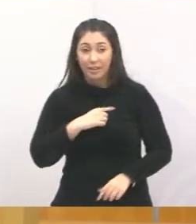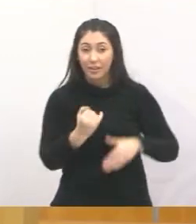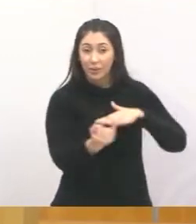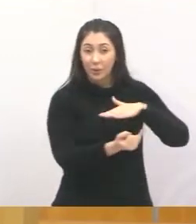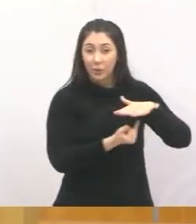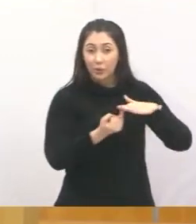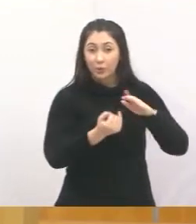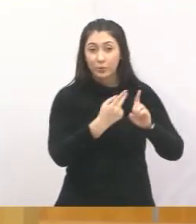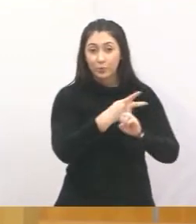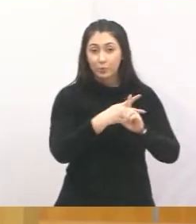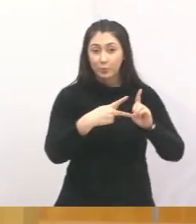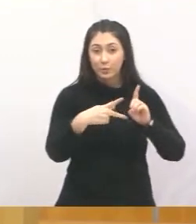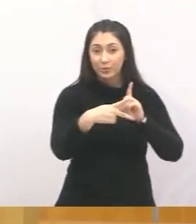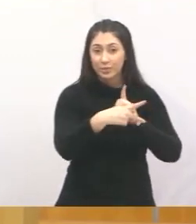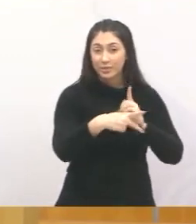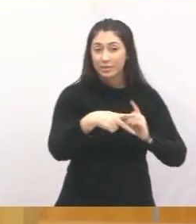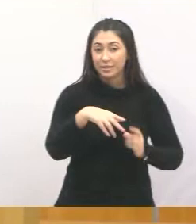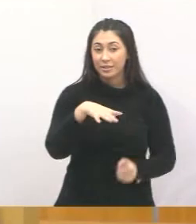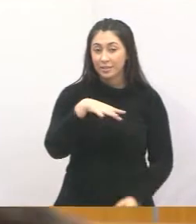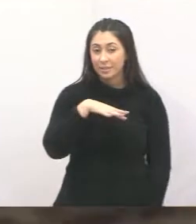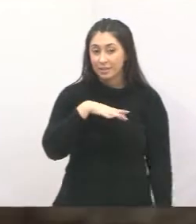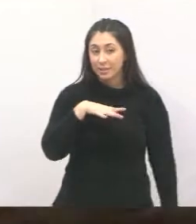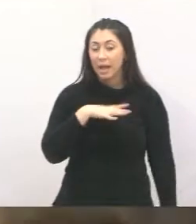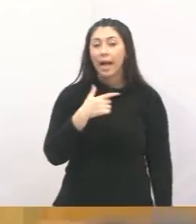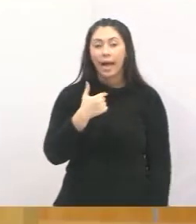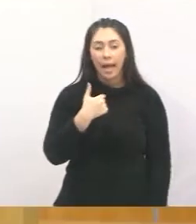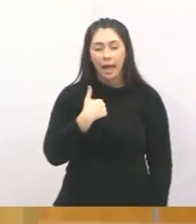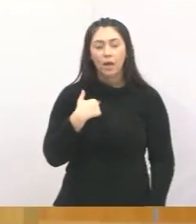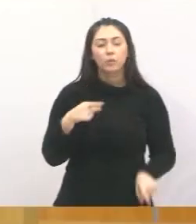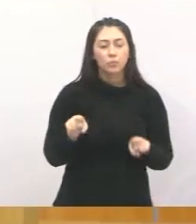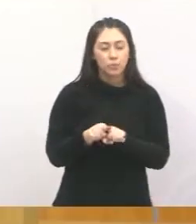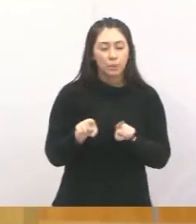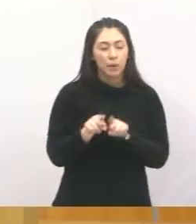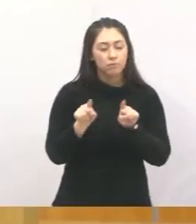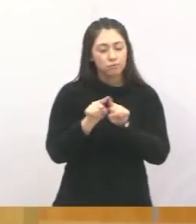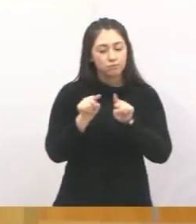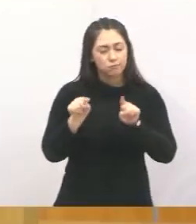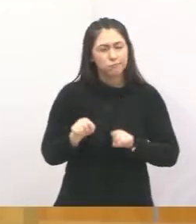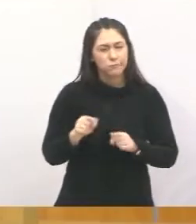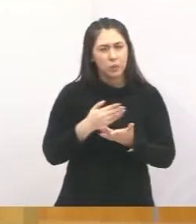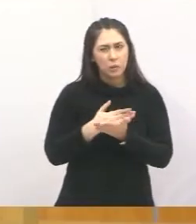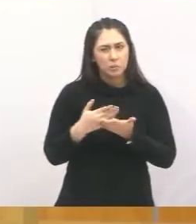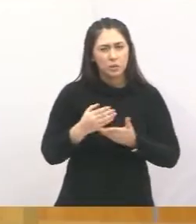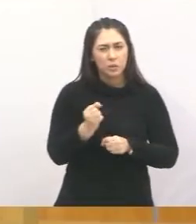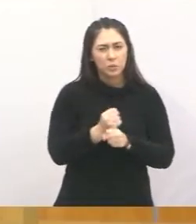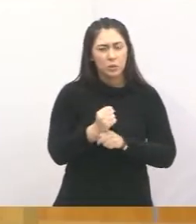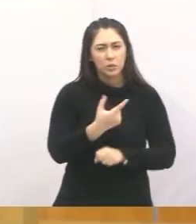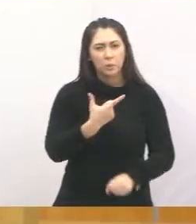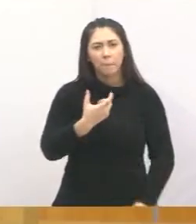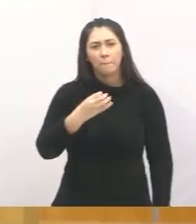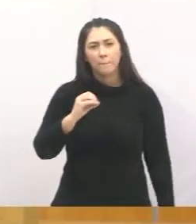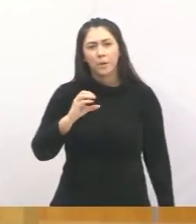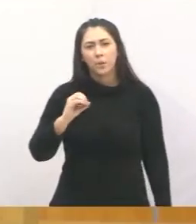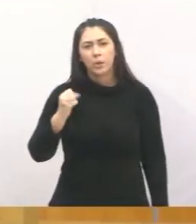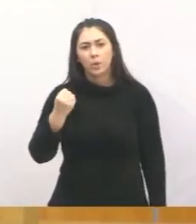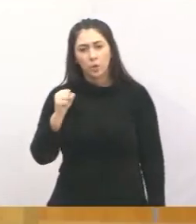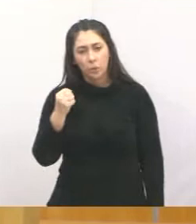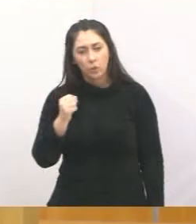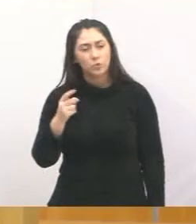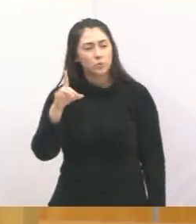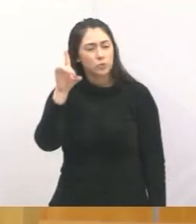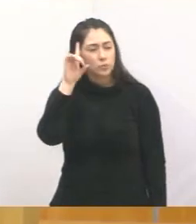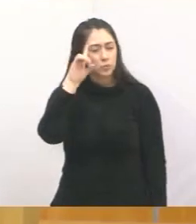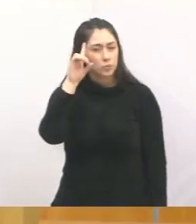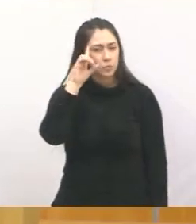de Previdência, o qual sou servidor de carreira desde 2008 e diariamente